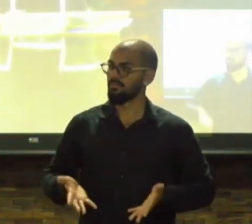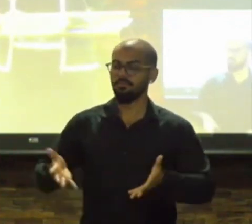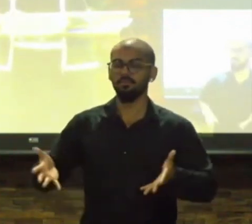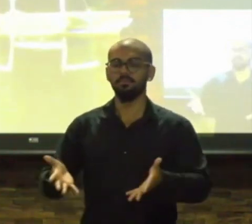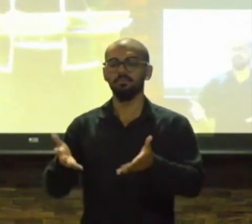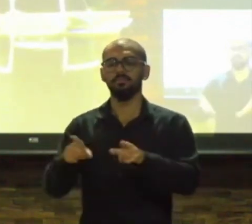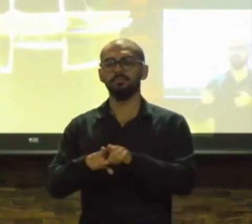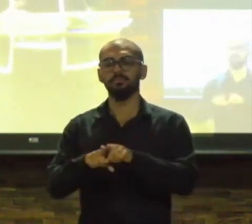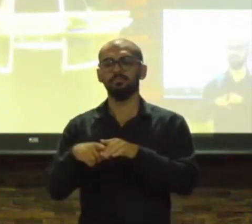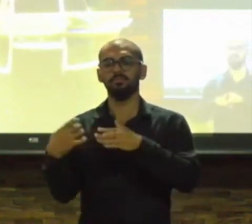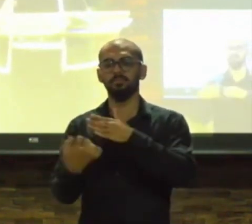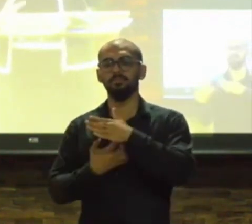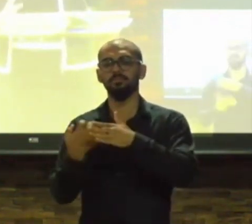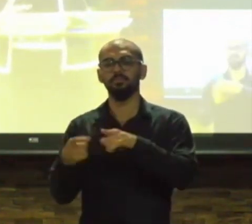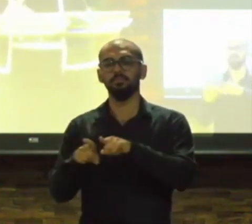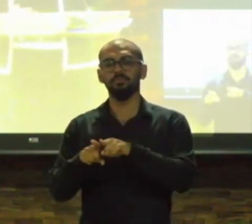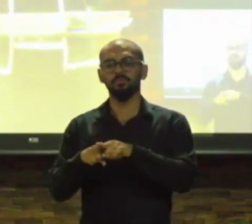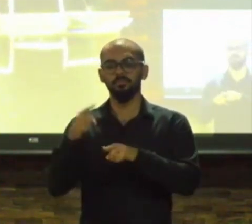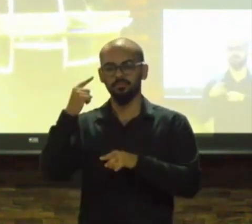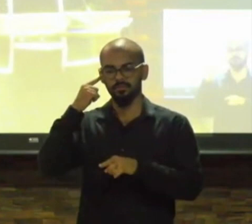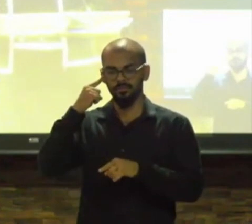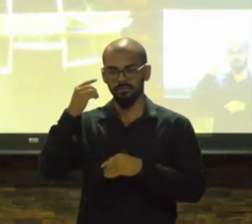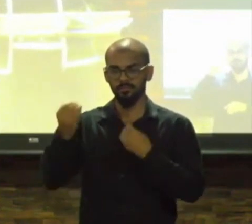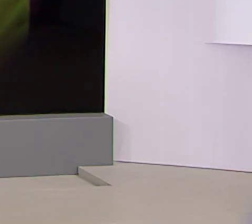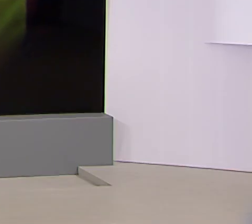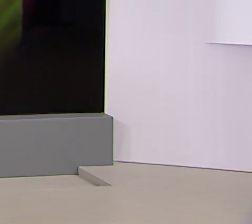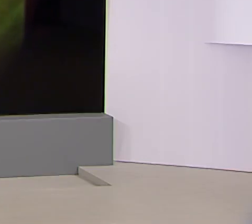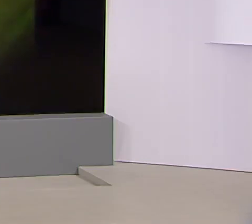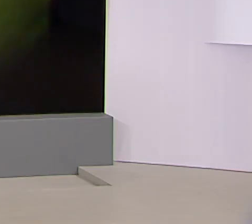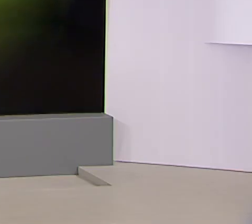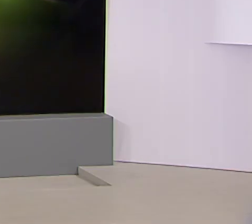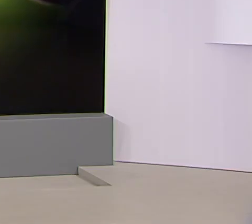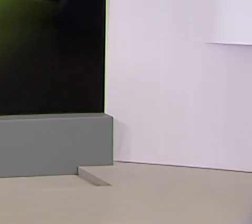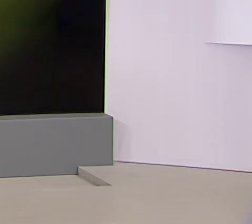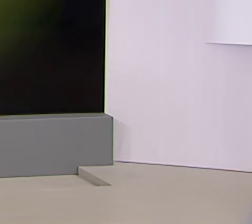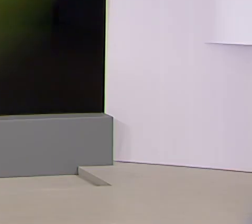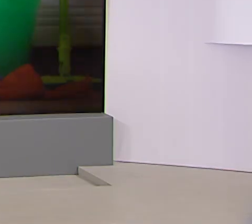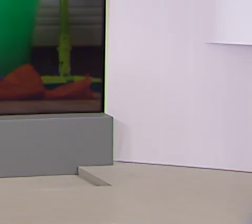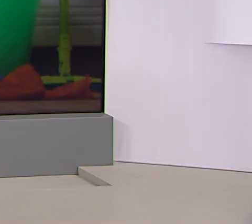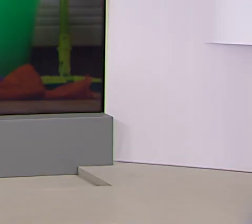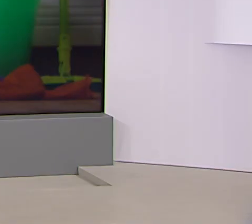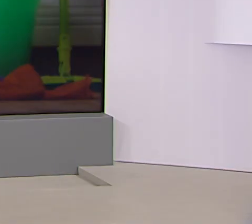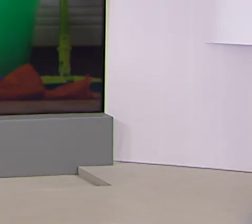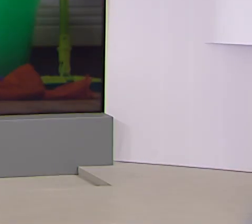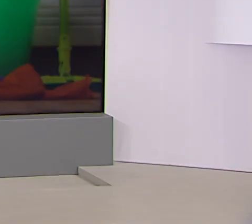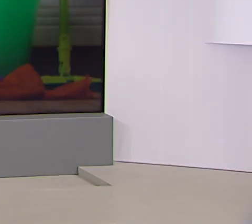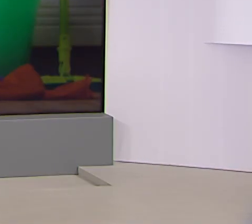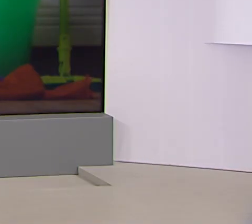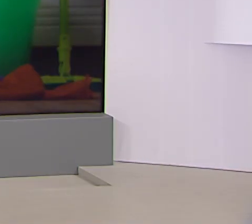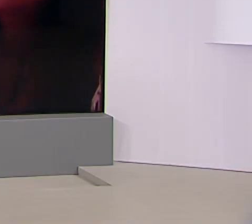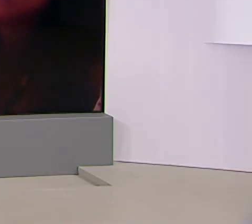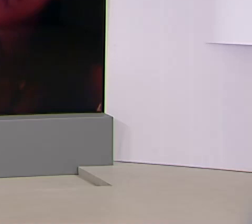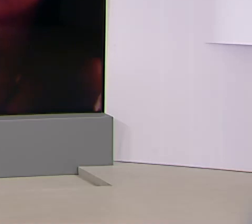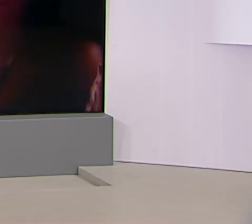incentivando que essa empresa pense hoje também na mulher mãe. O MMFDH atua na garantia dos direitos da mulher